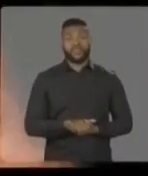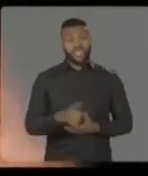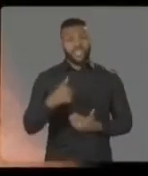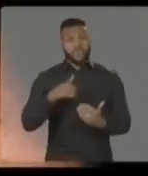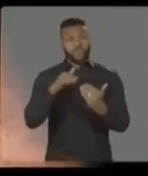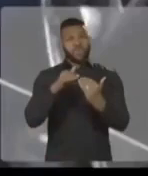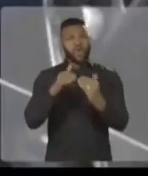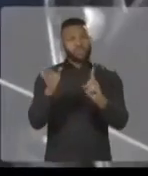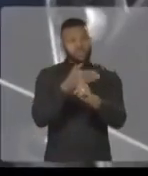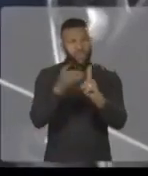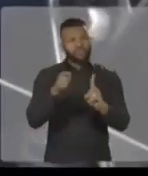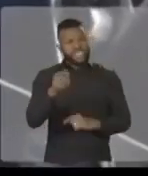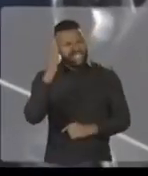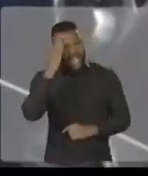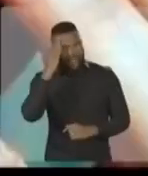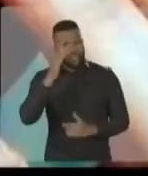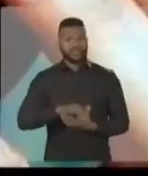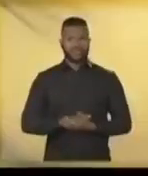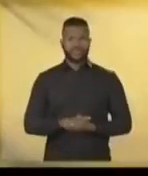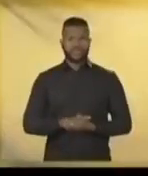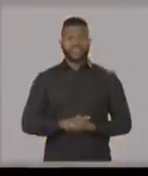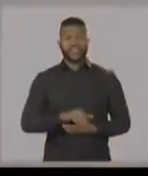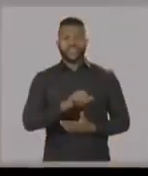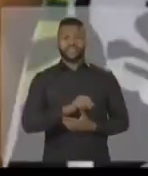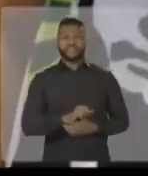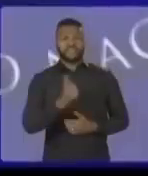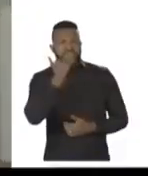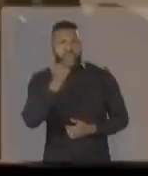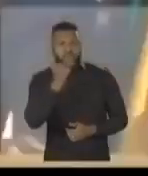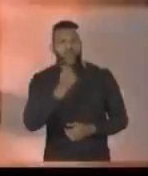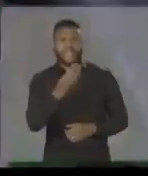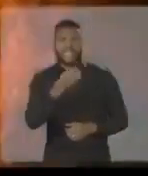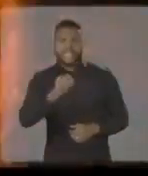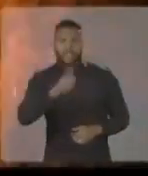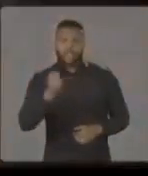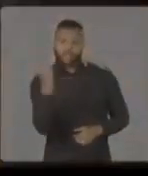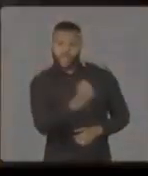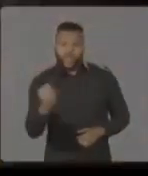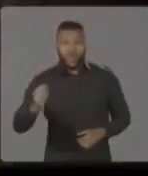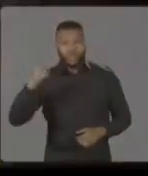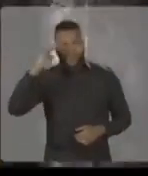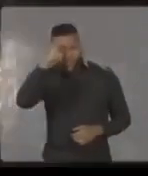Eu sou favorável à tortura, tu sabe disso. Vagabunda! Matamos 30 mil!